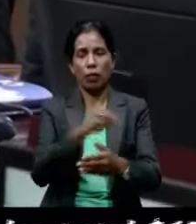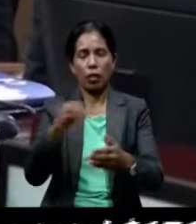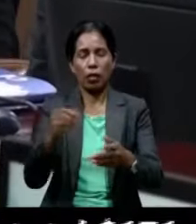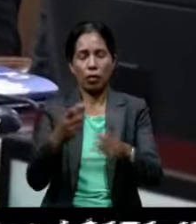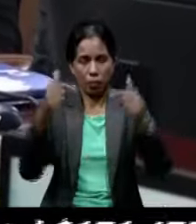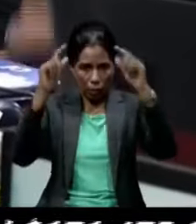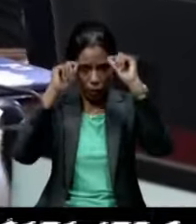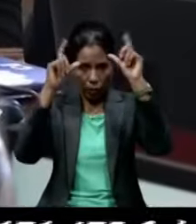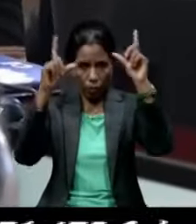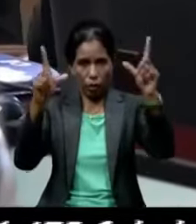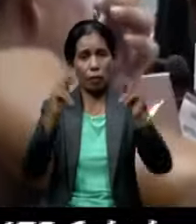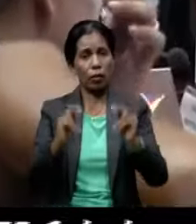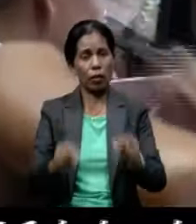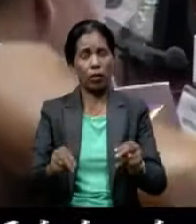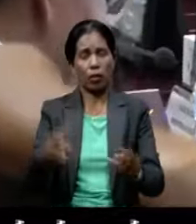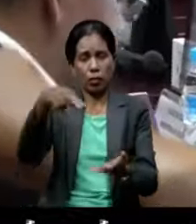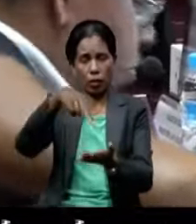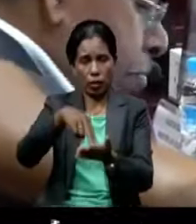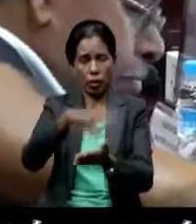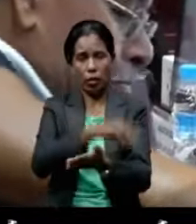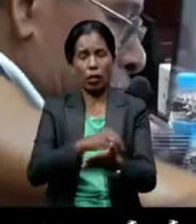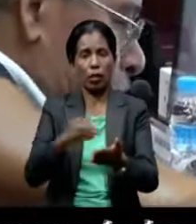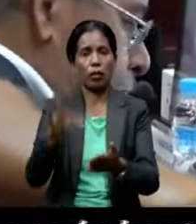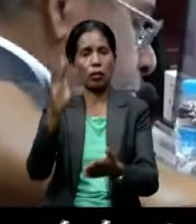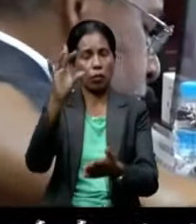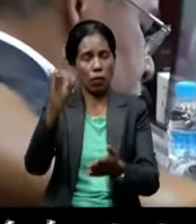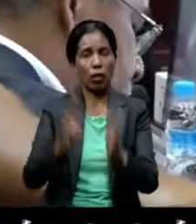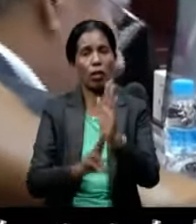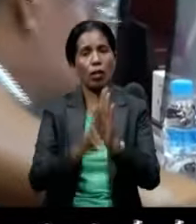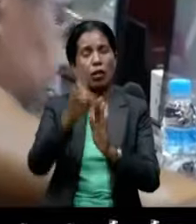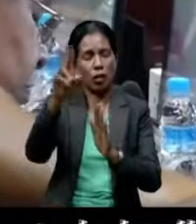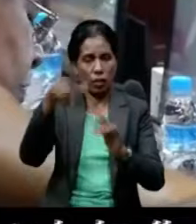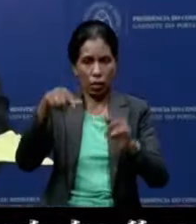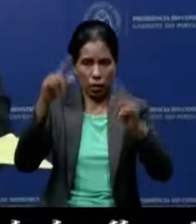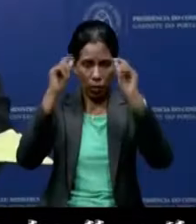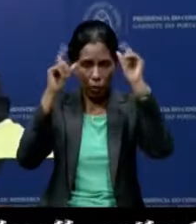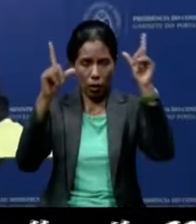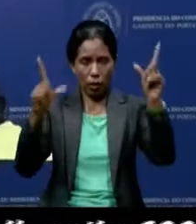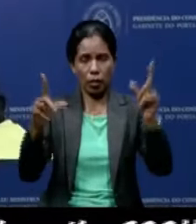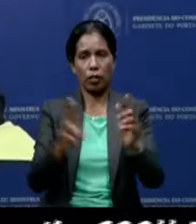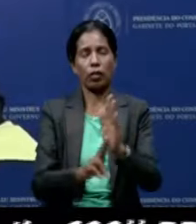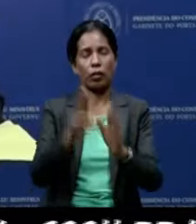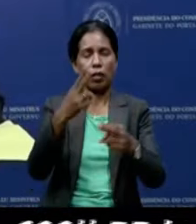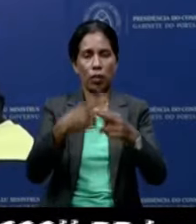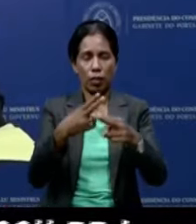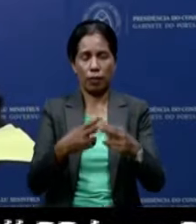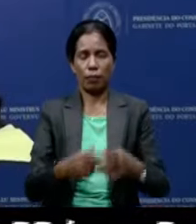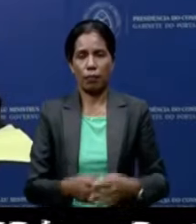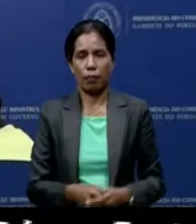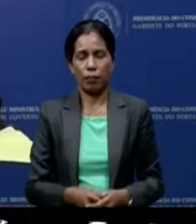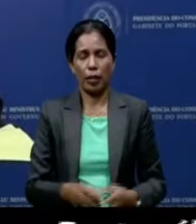mais Timor-Leste, precisa do instalatan Torre Walu e Território Nacional, no indica Torre Walu Nenyanaran. Projeto